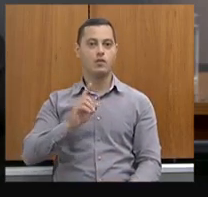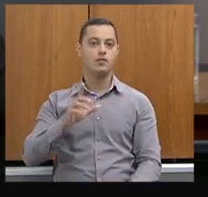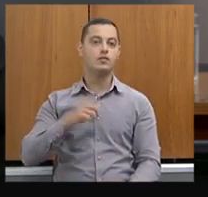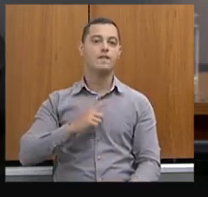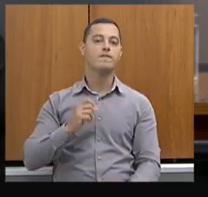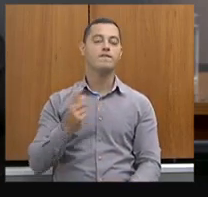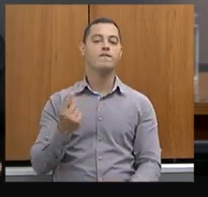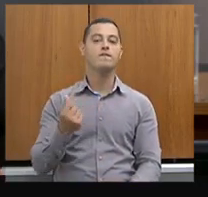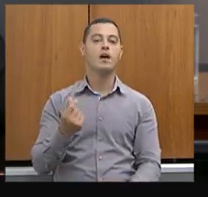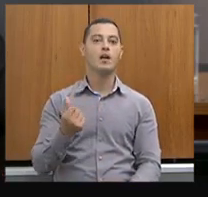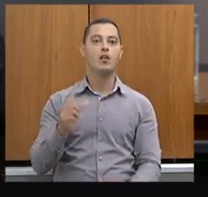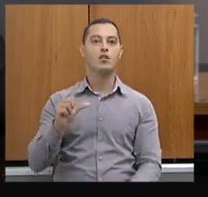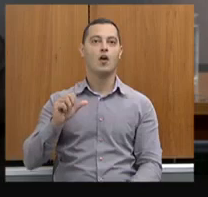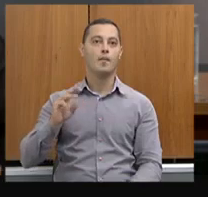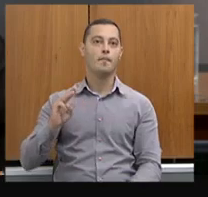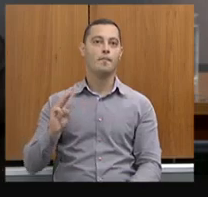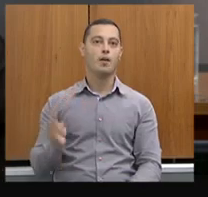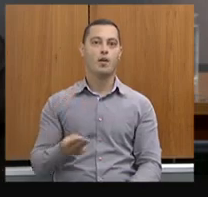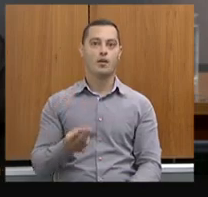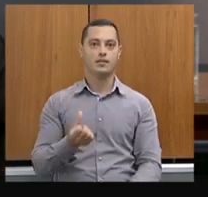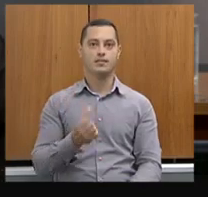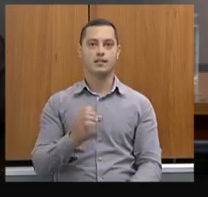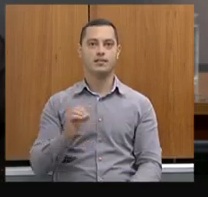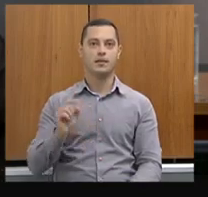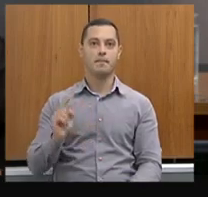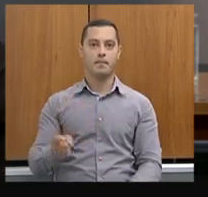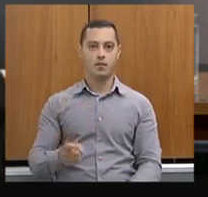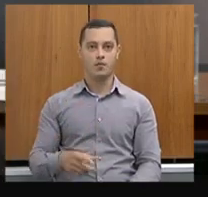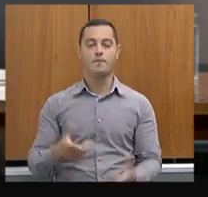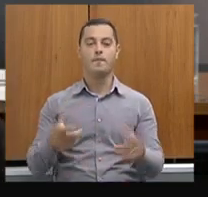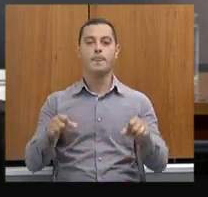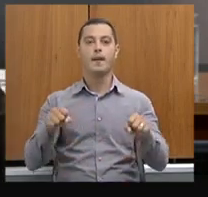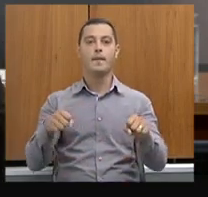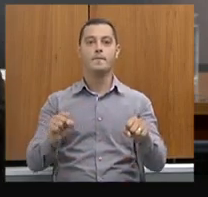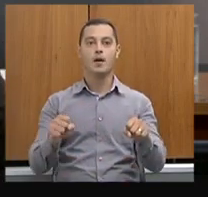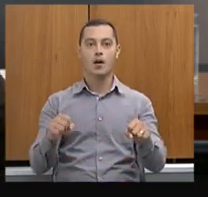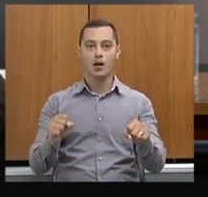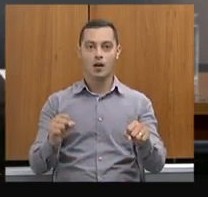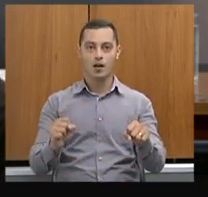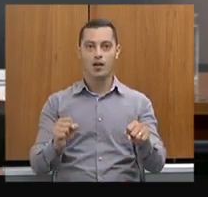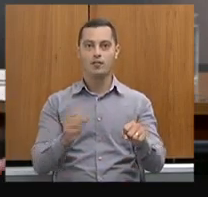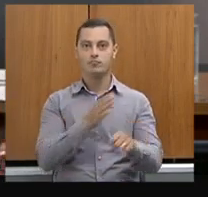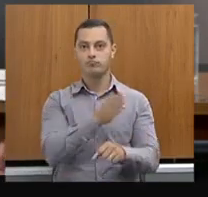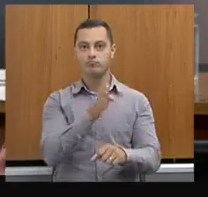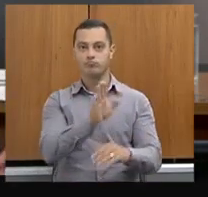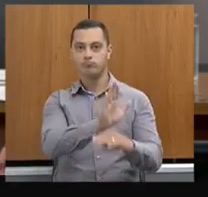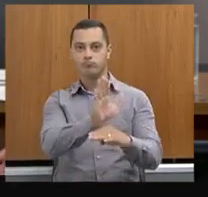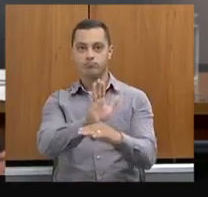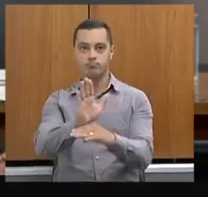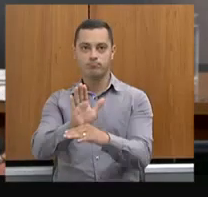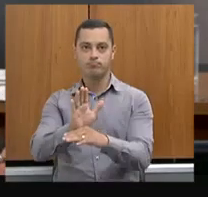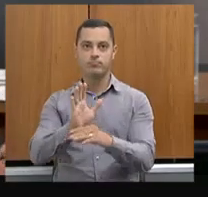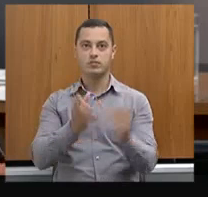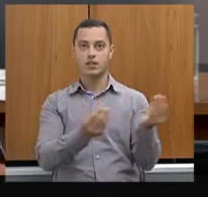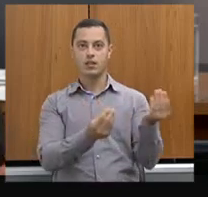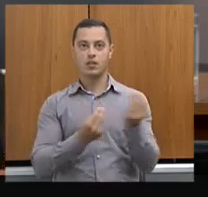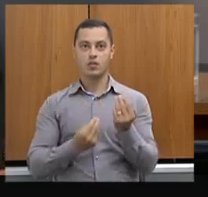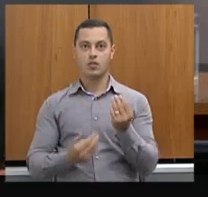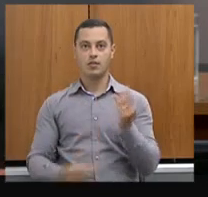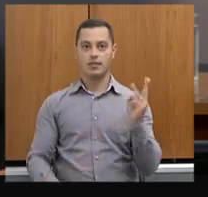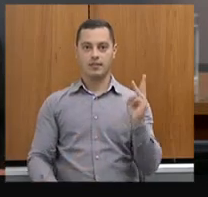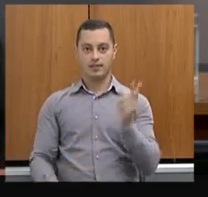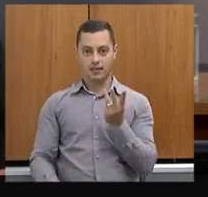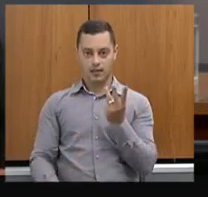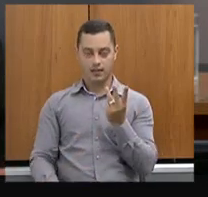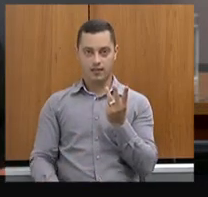e 600 mil reais moto resgate emenda parlamentar Federal três viaturas em um total de